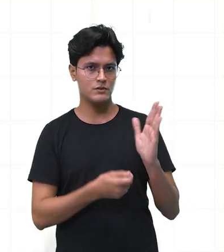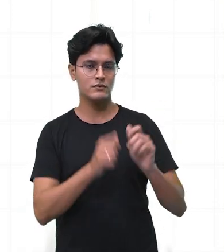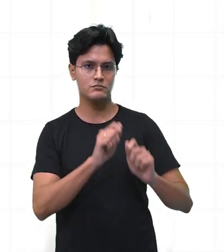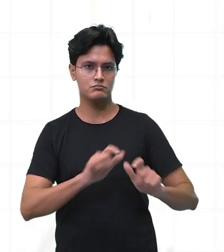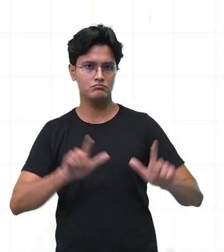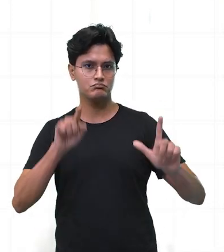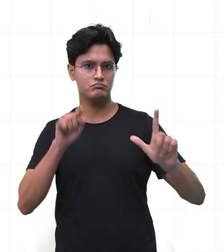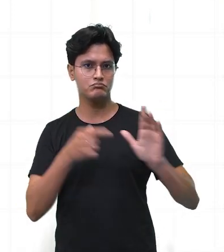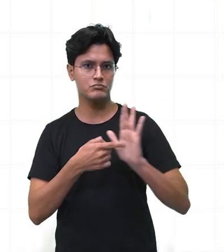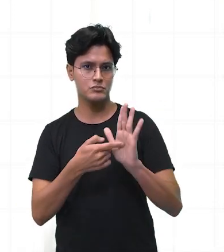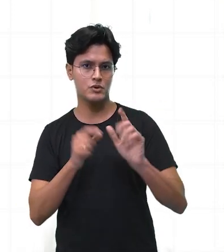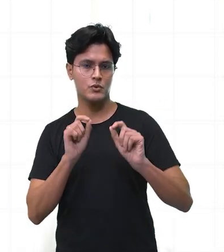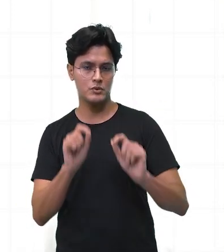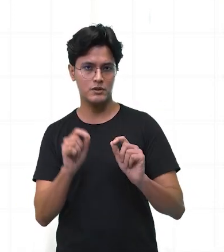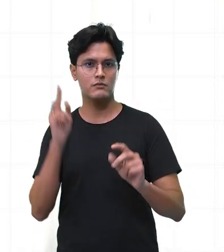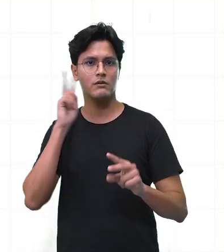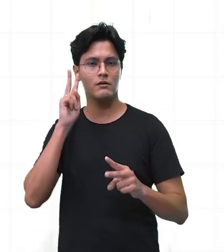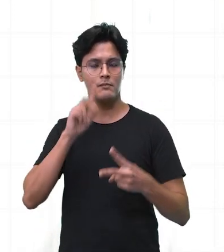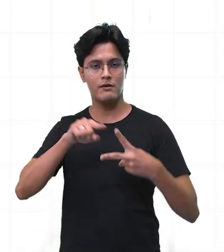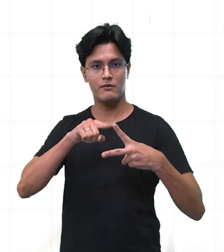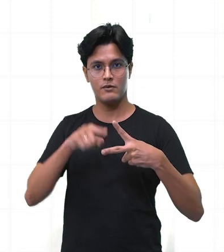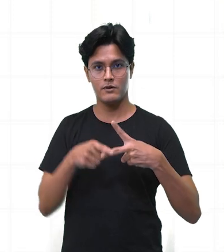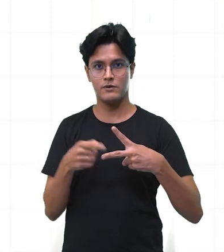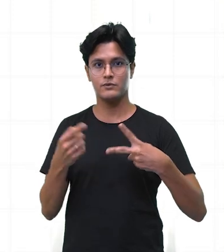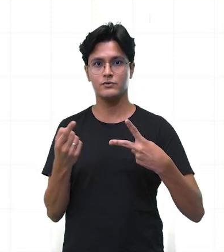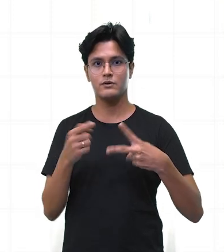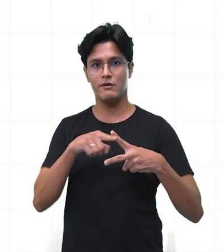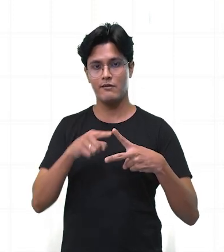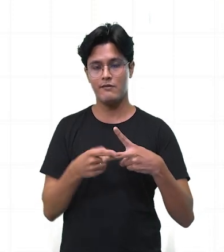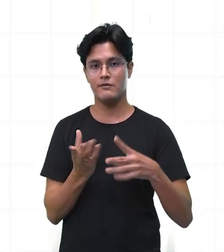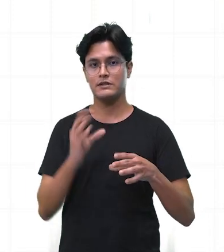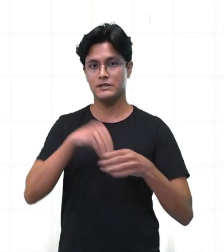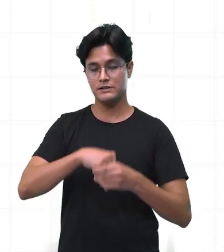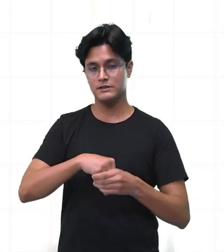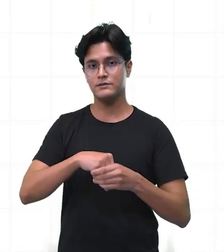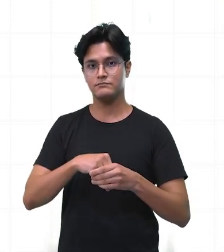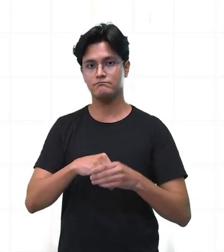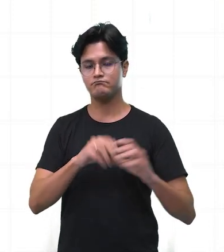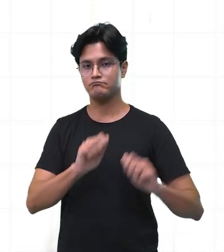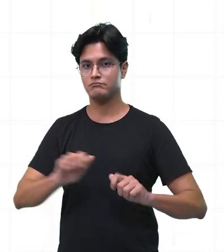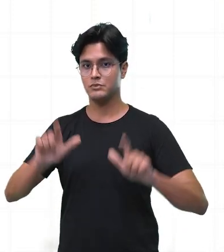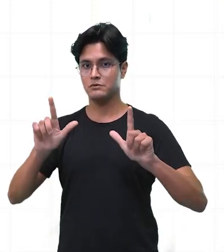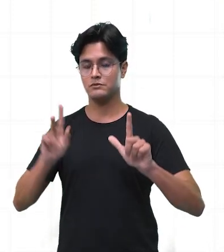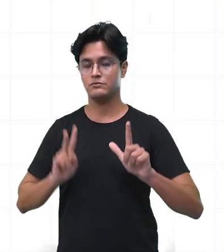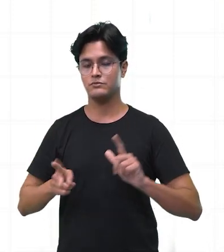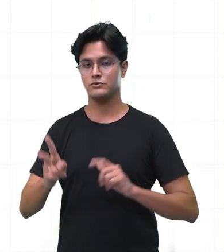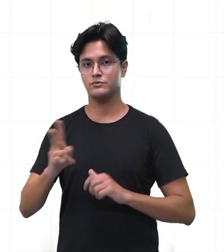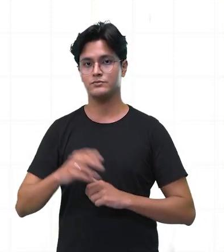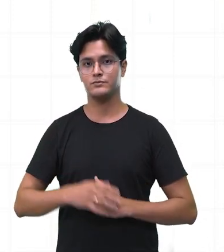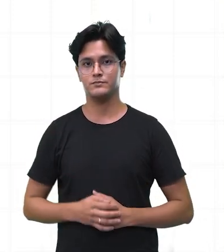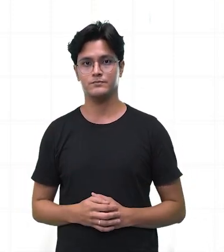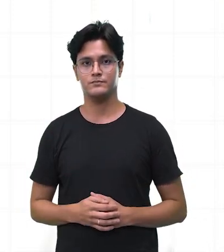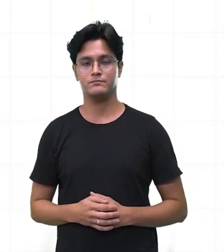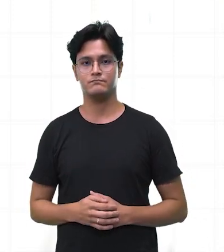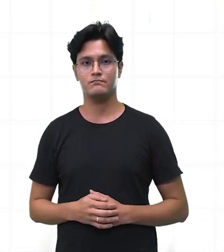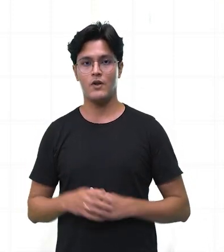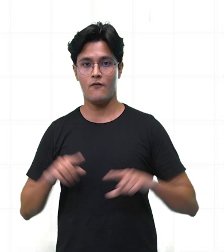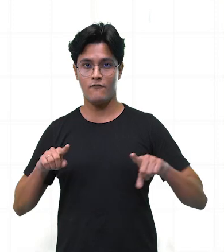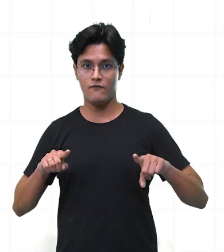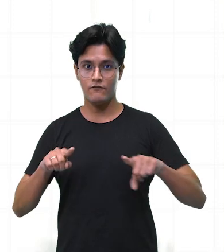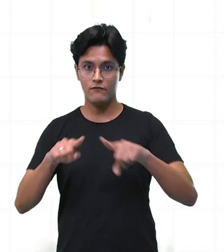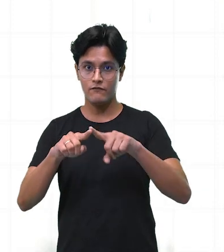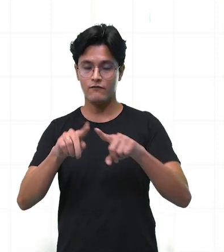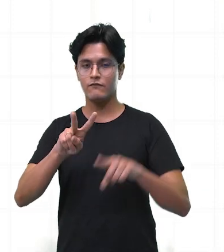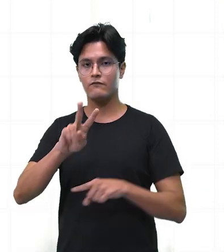ângulo interno. E também nós vamos continuar aqui na nossa cartela. Ou seja, o vértice de um ângulo